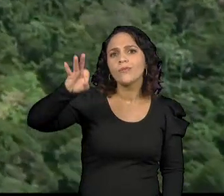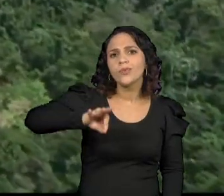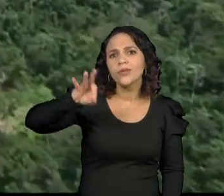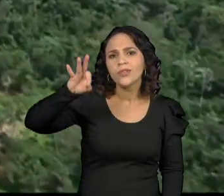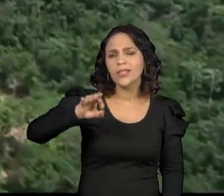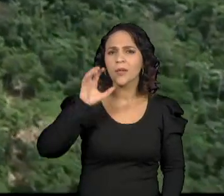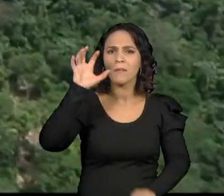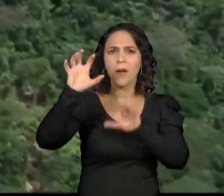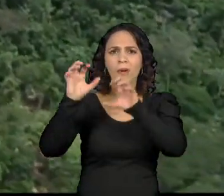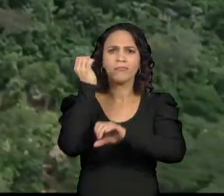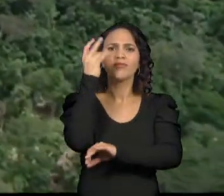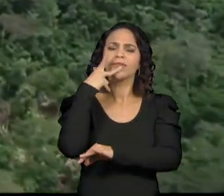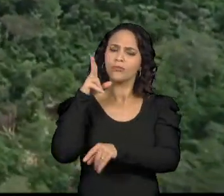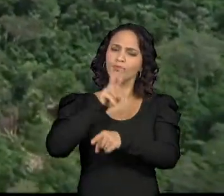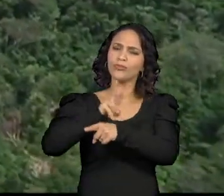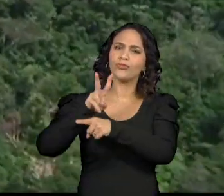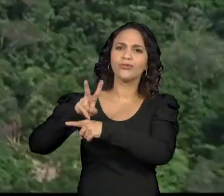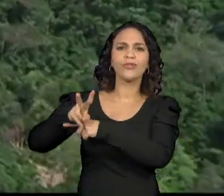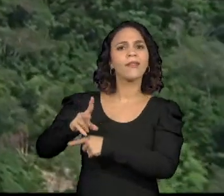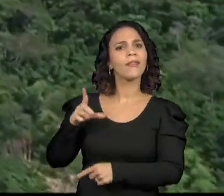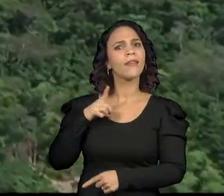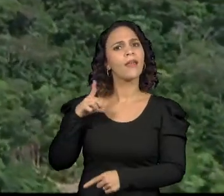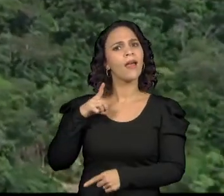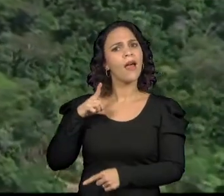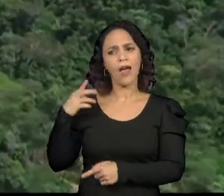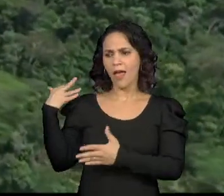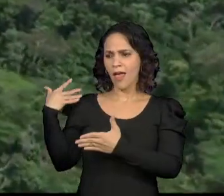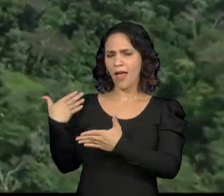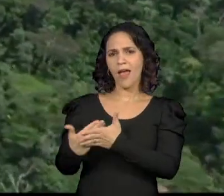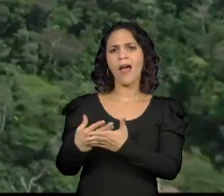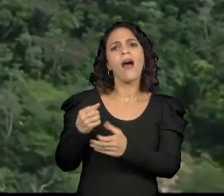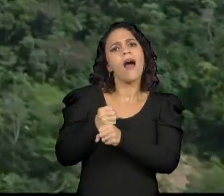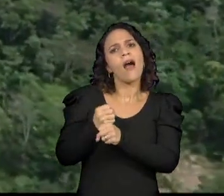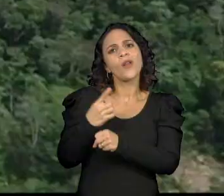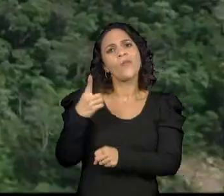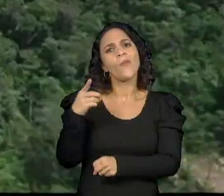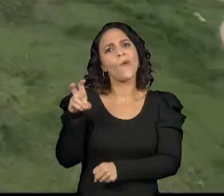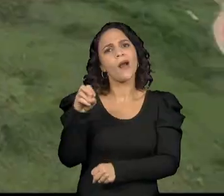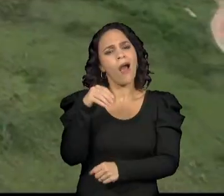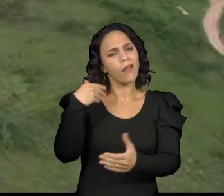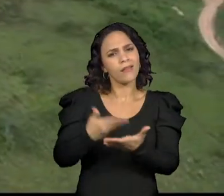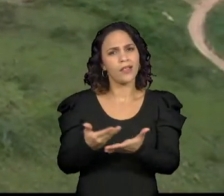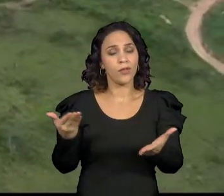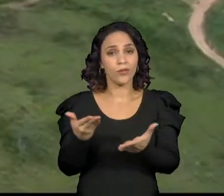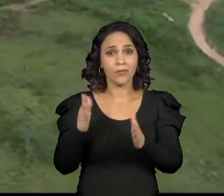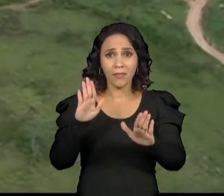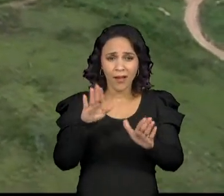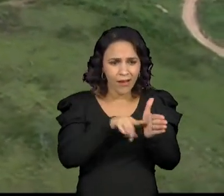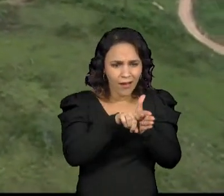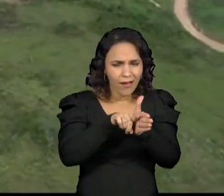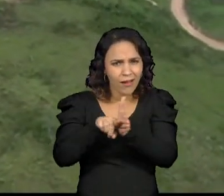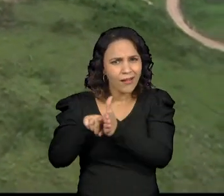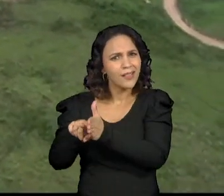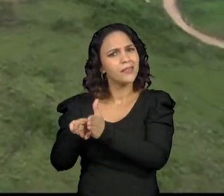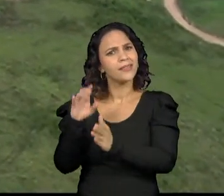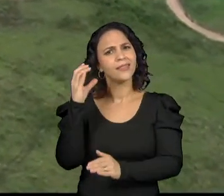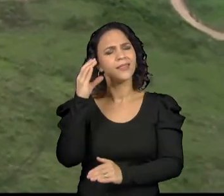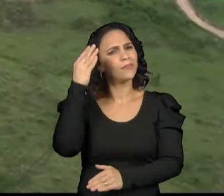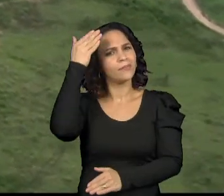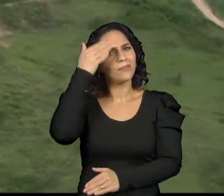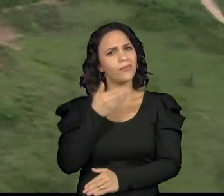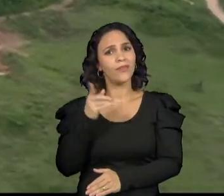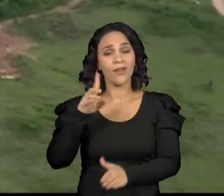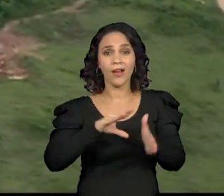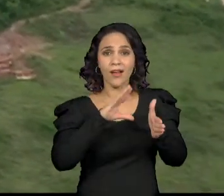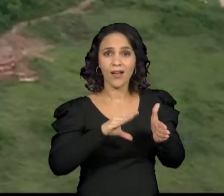bioma estão preservados desde 1500. Estudos científicos já comprovaram que a